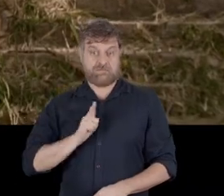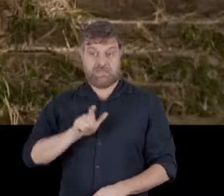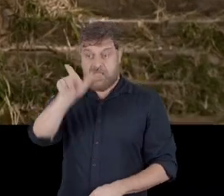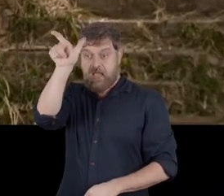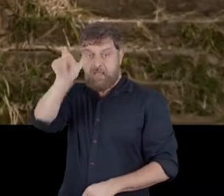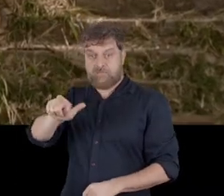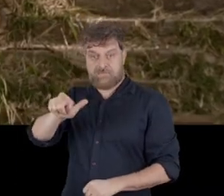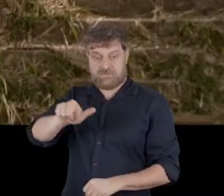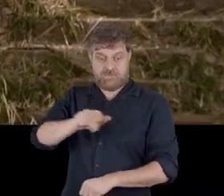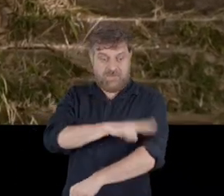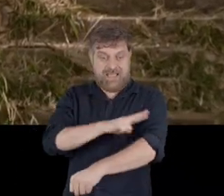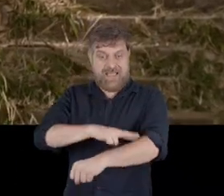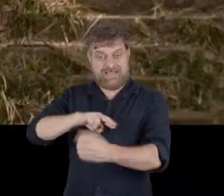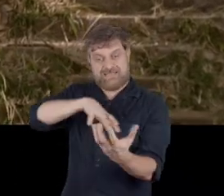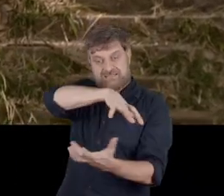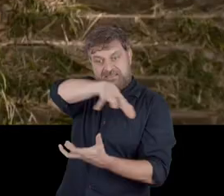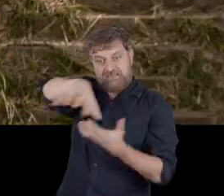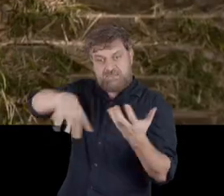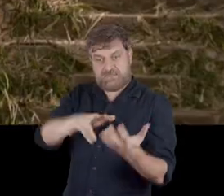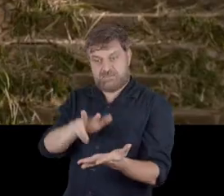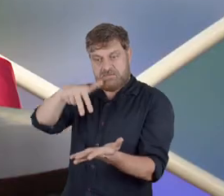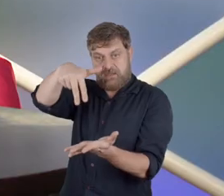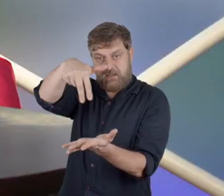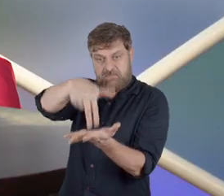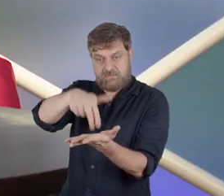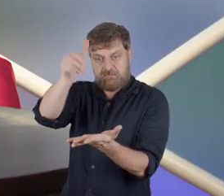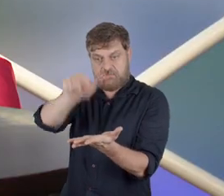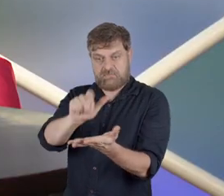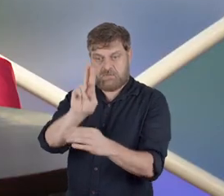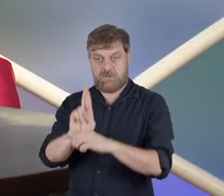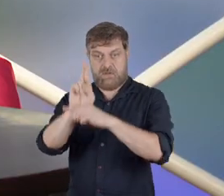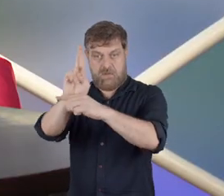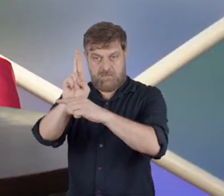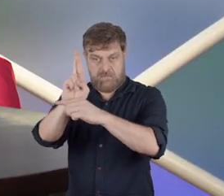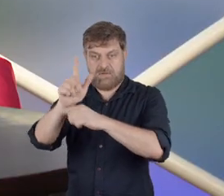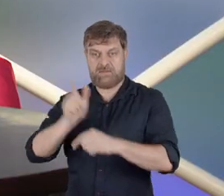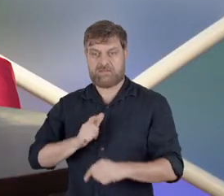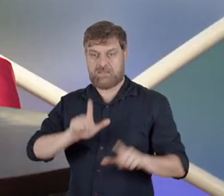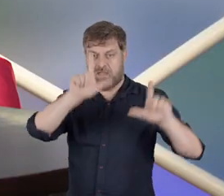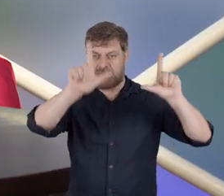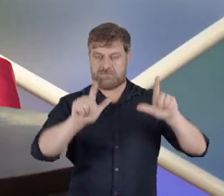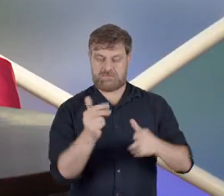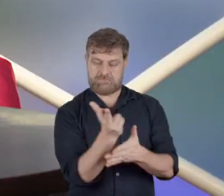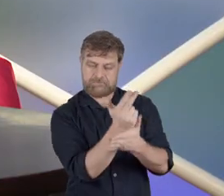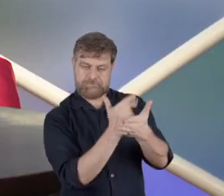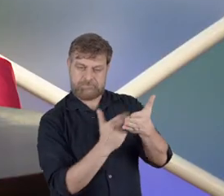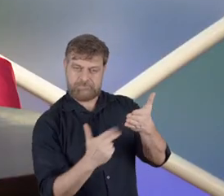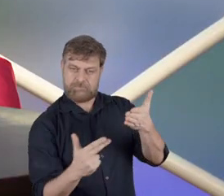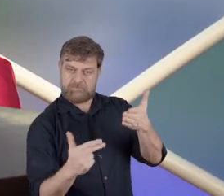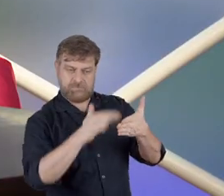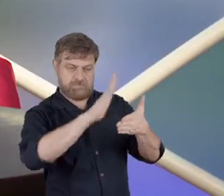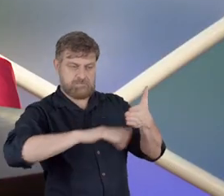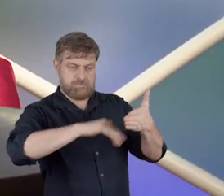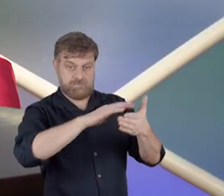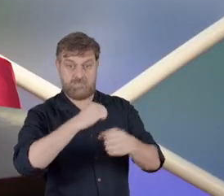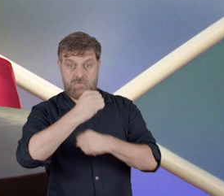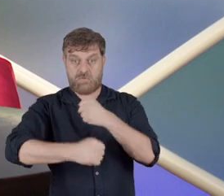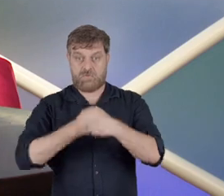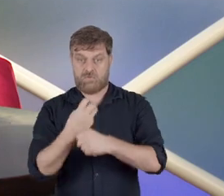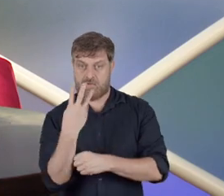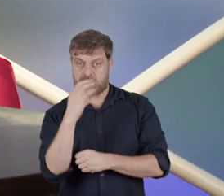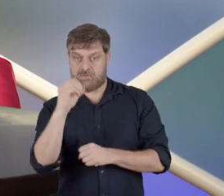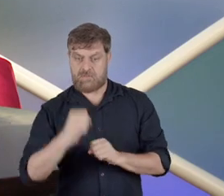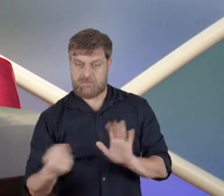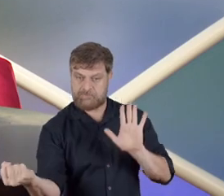é a mestiçagem, né, da população. O mestiço se torna, sobretudo com o Portinari, que é o grande pintor aí dos anos 30,